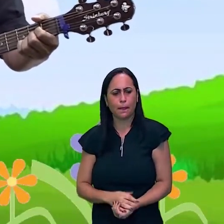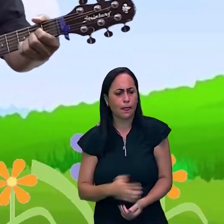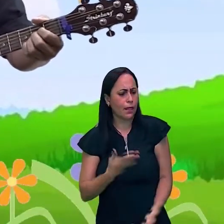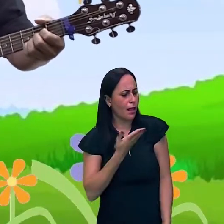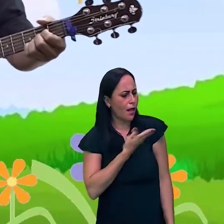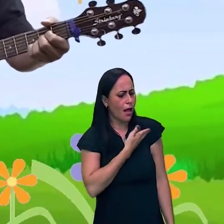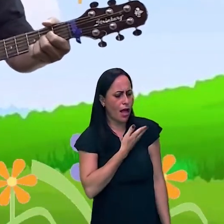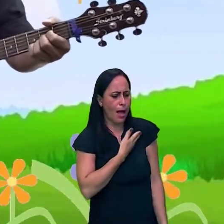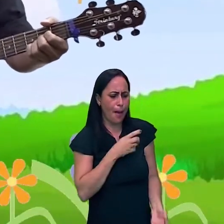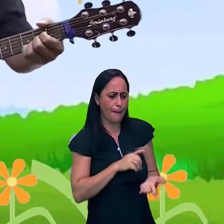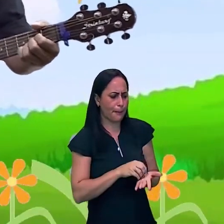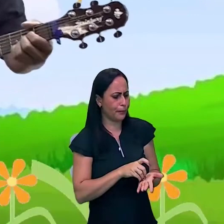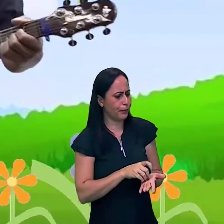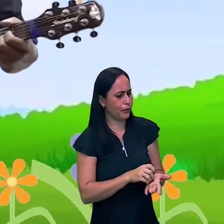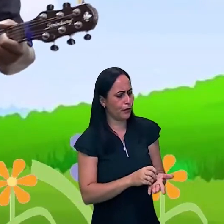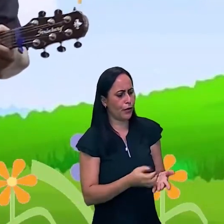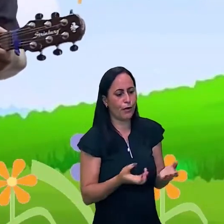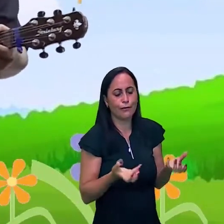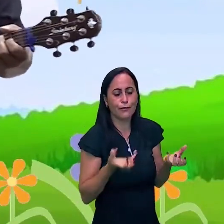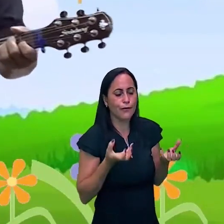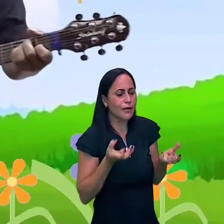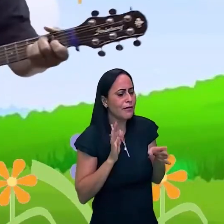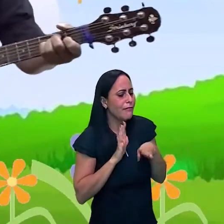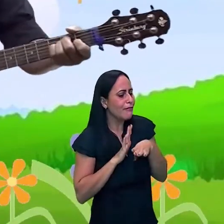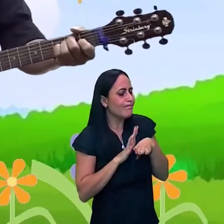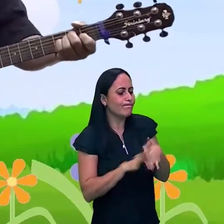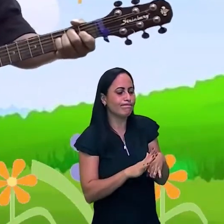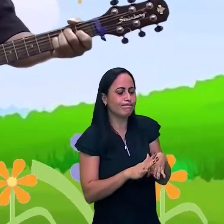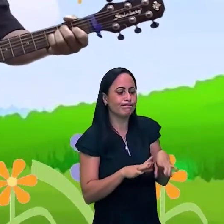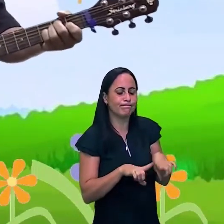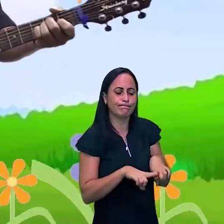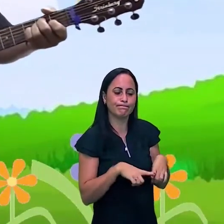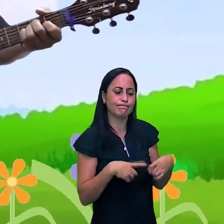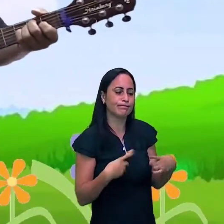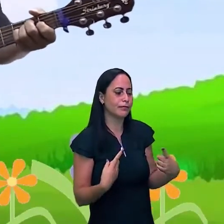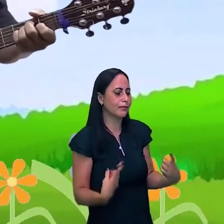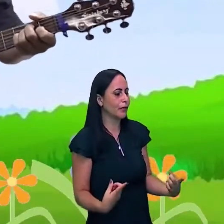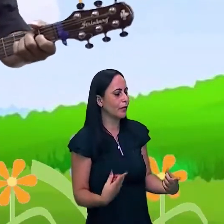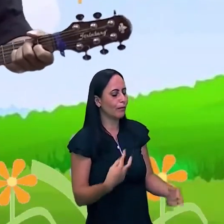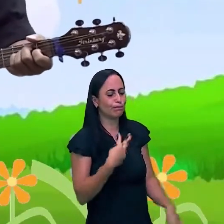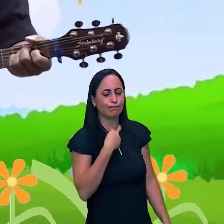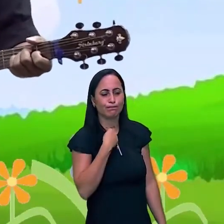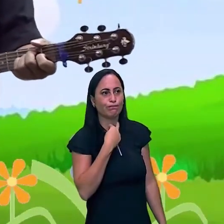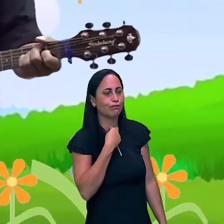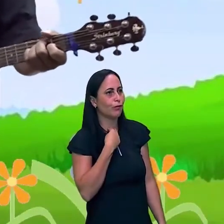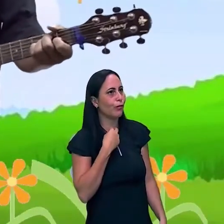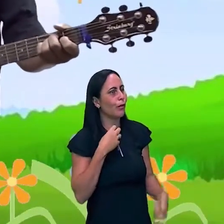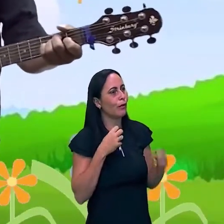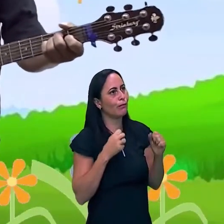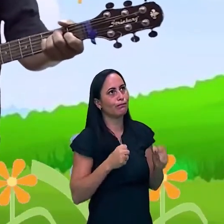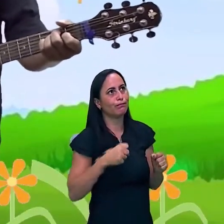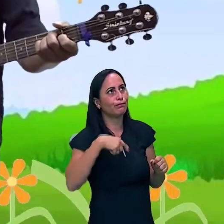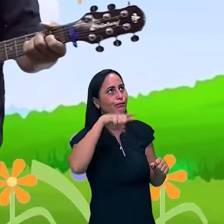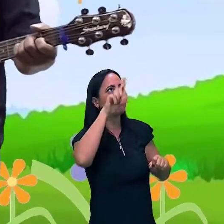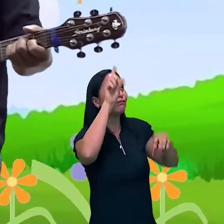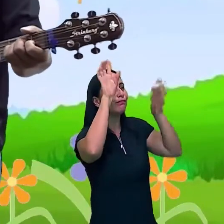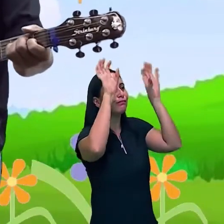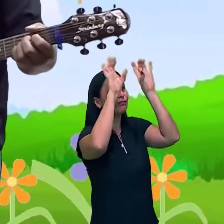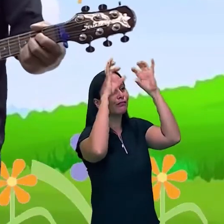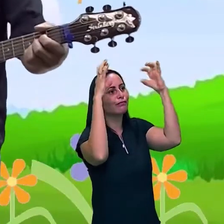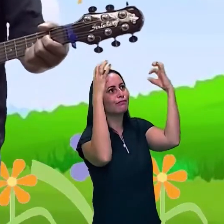Amiga lagarta, gostaria de ajudar, mas nunca pude no